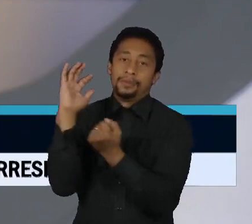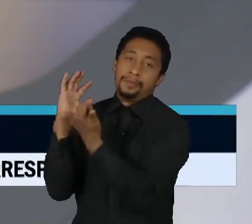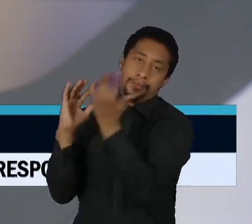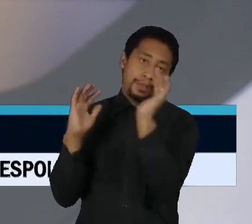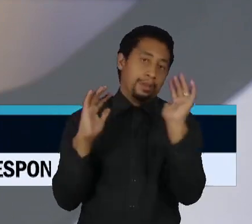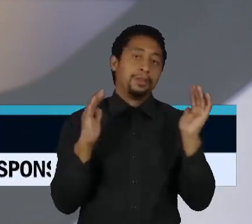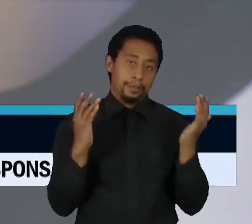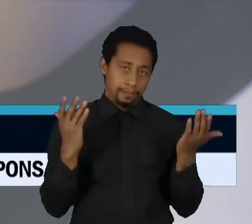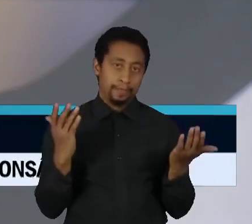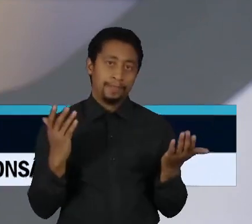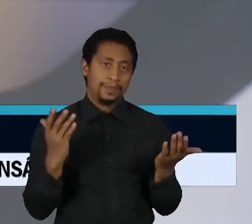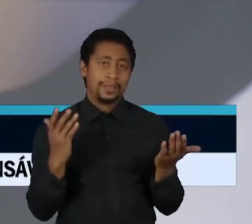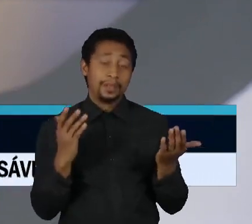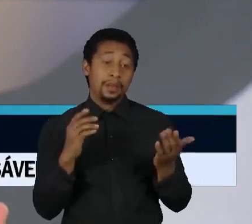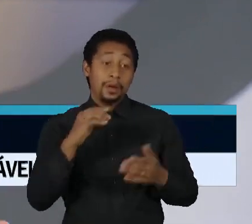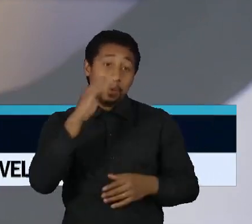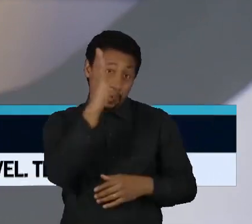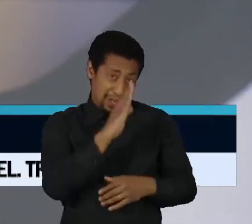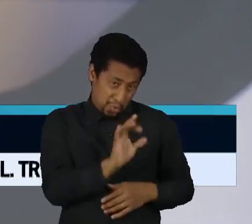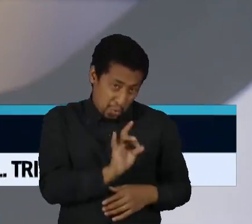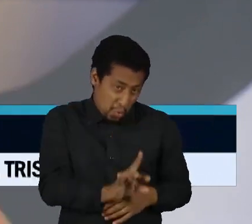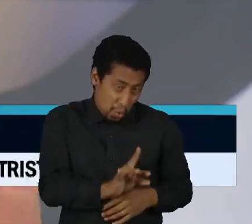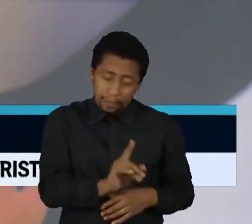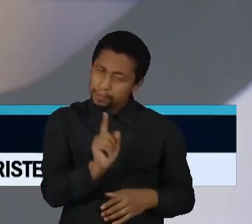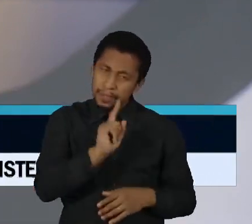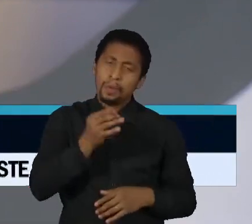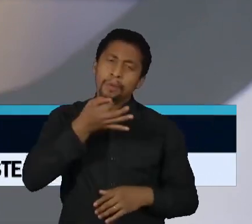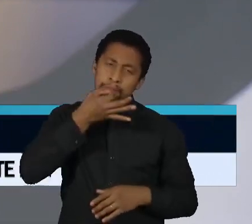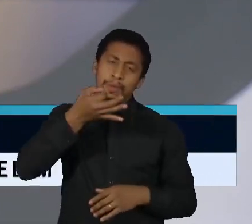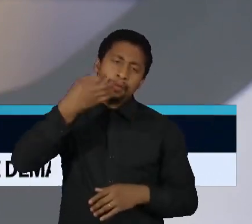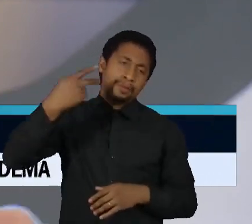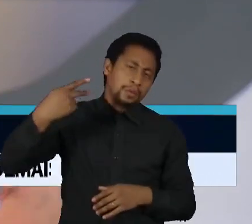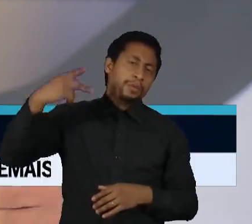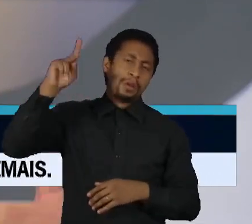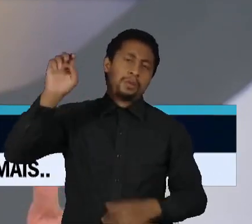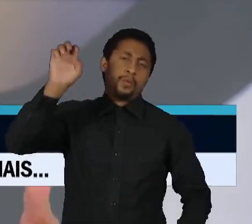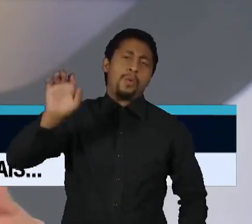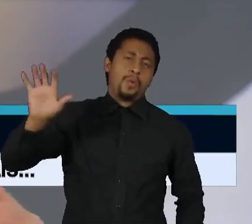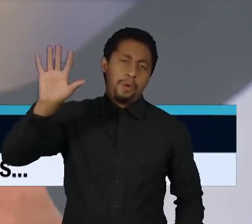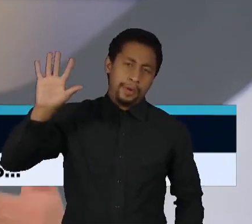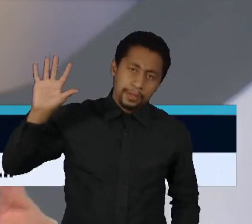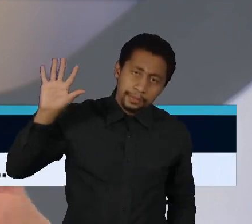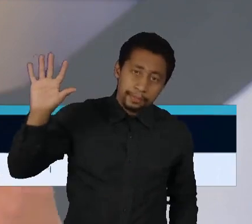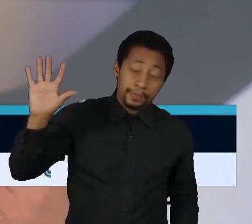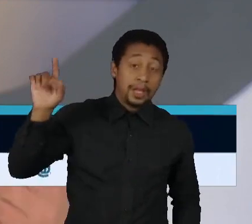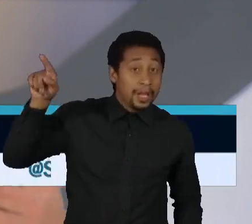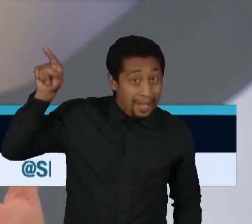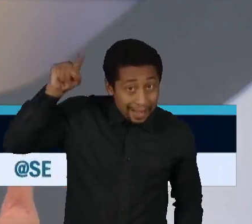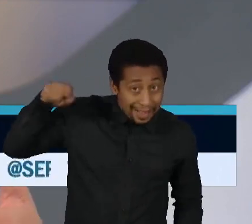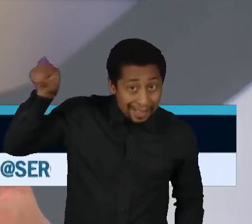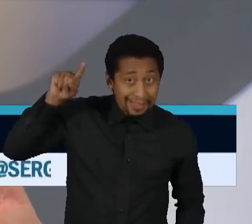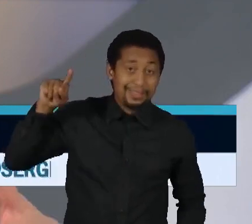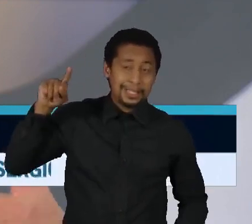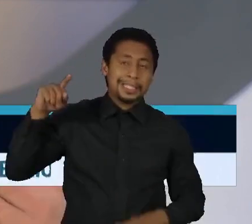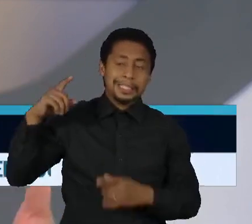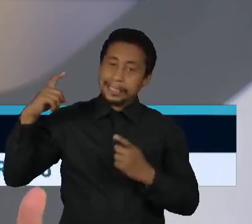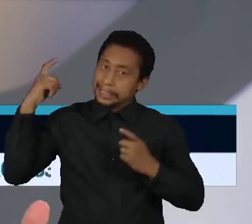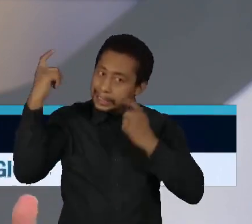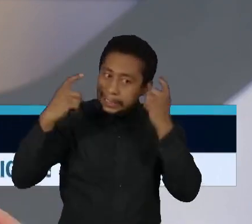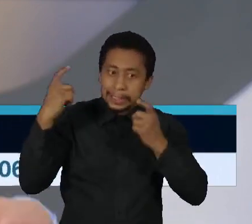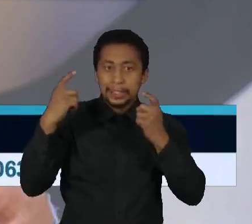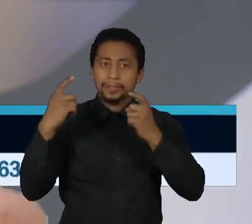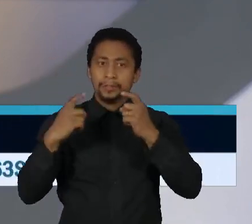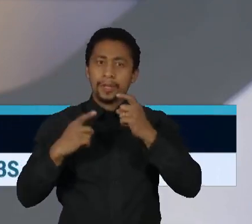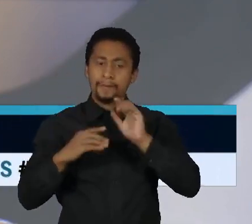governo brasileiro, tem a ver com a posição dos europeus. Né? Os europeus têm uma posição cada vez mais